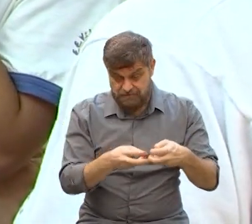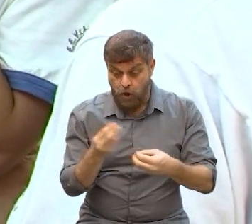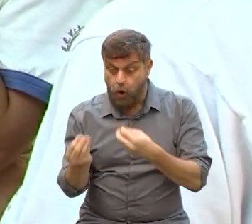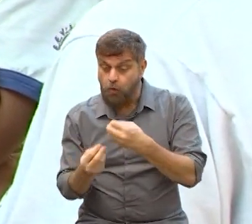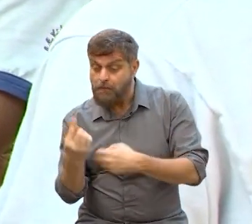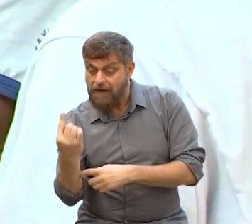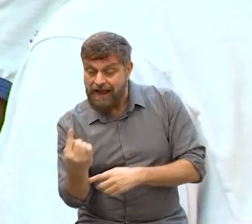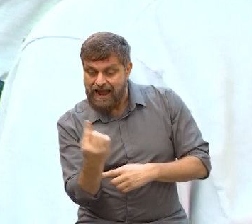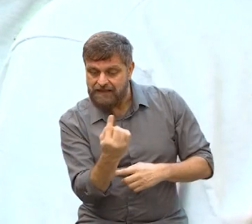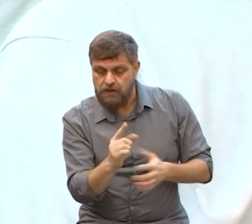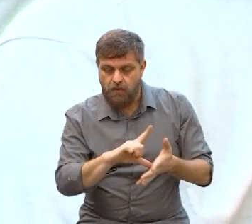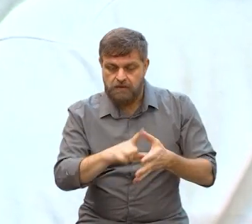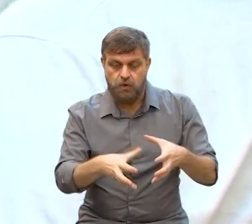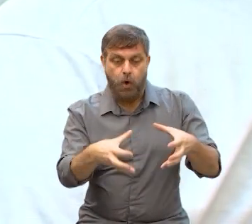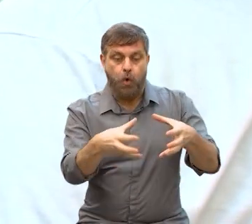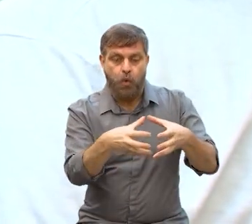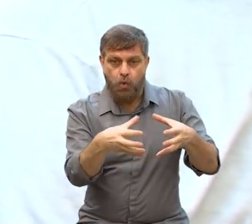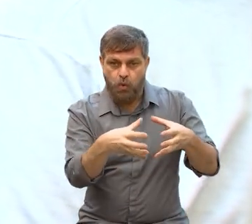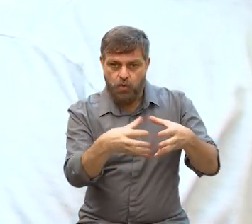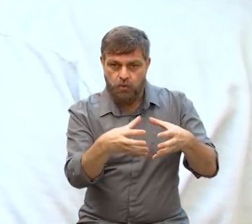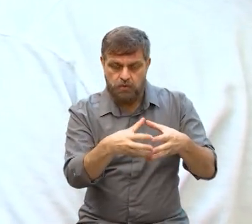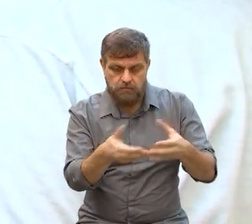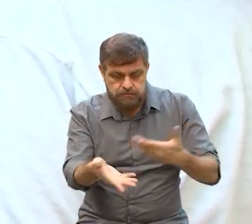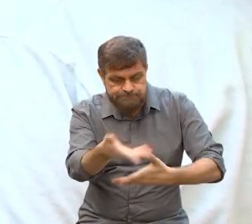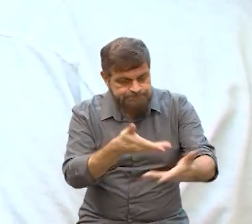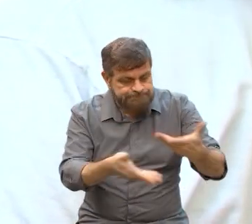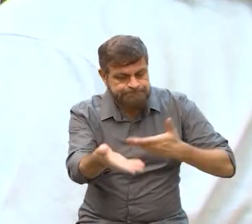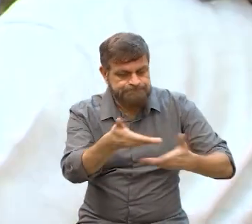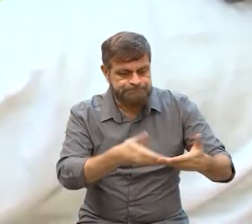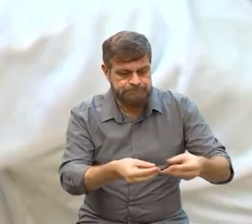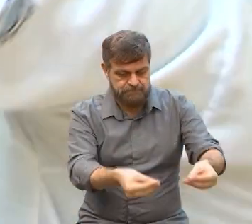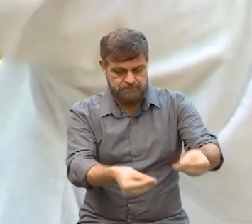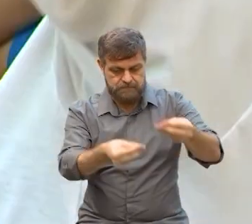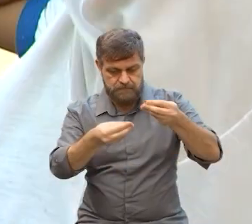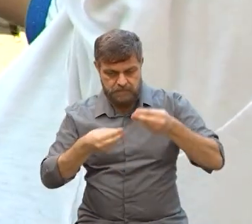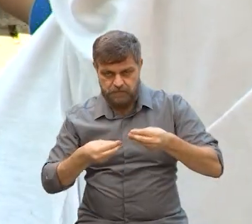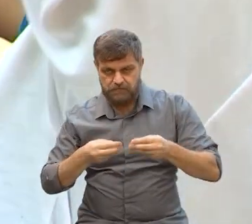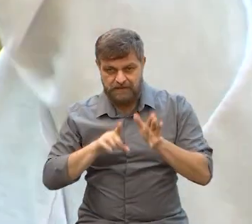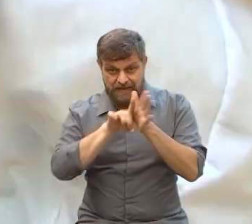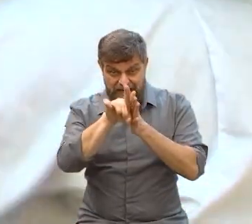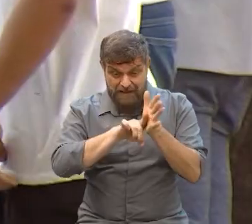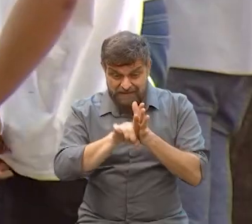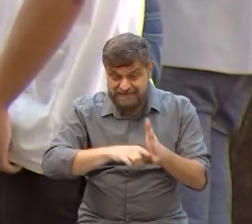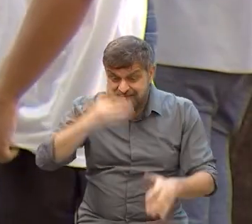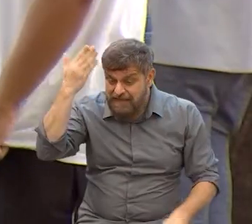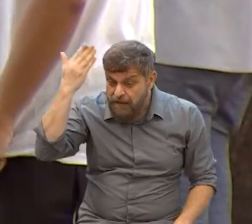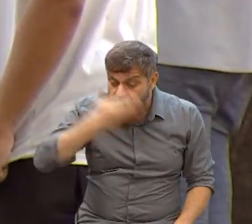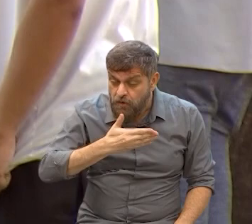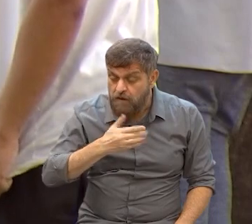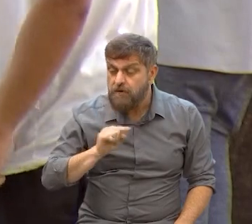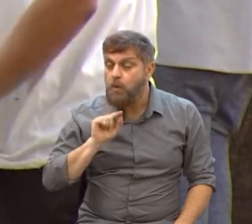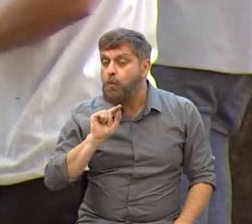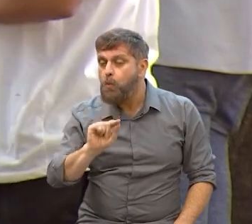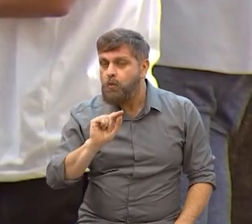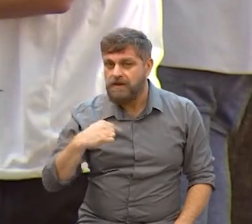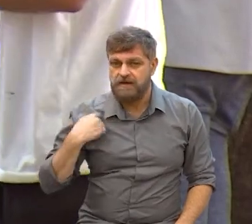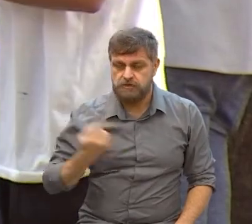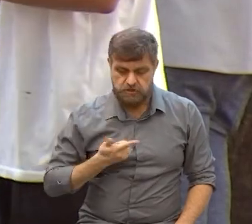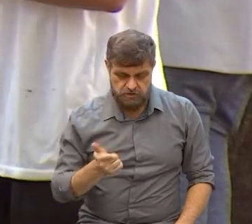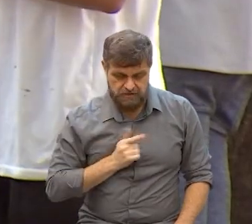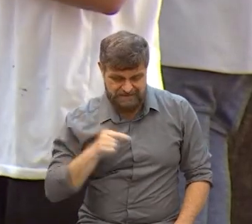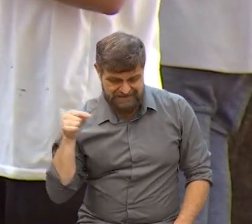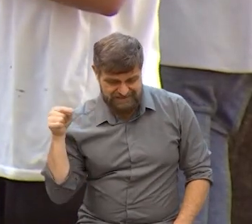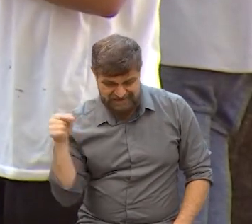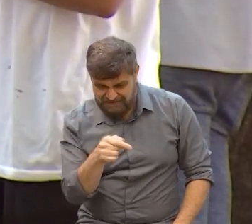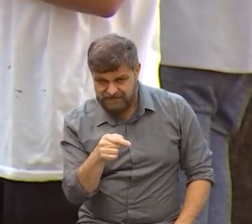E depois um segundo momento para promover essa discussão. E todas as pesquisas mostram, né? A gente tem um grande